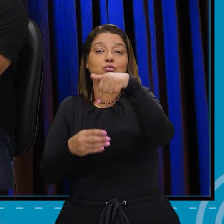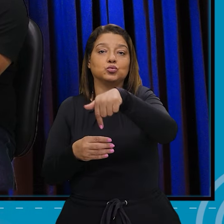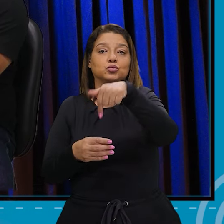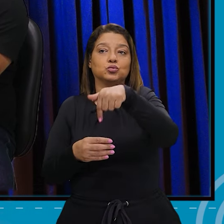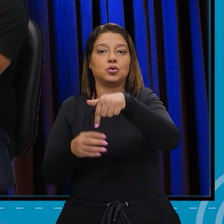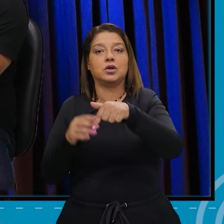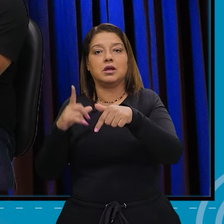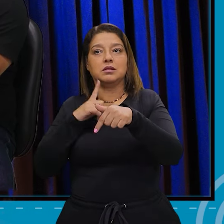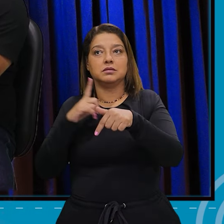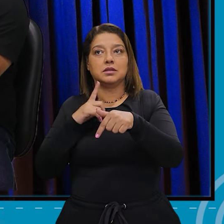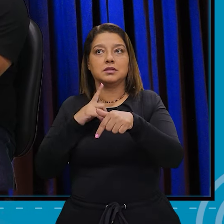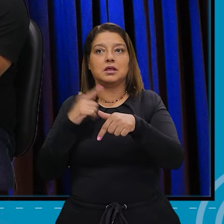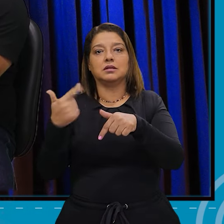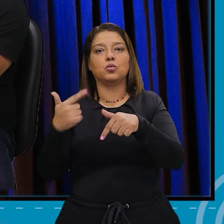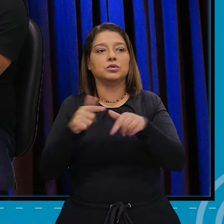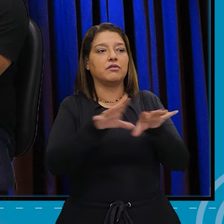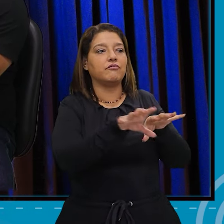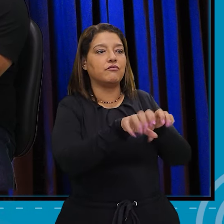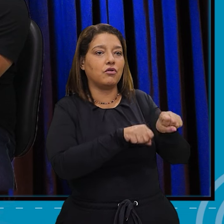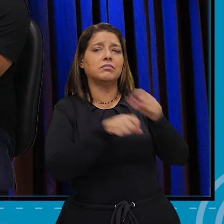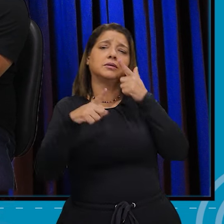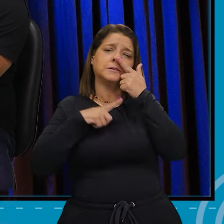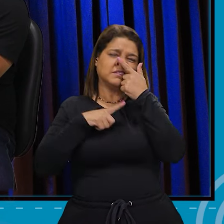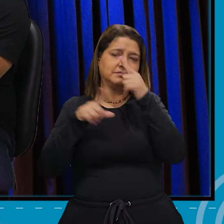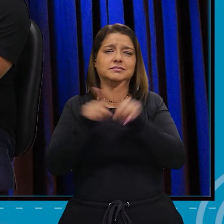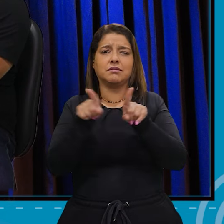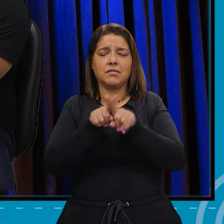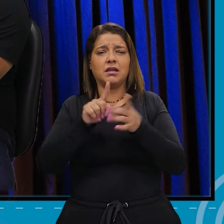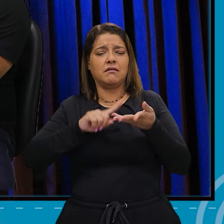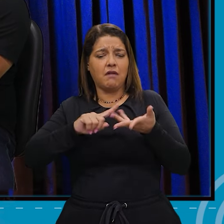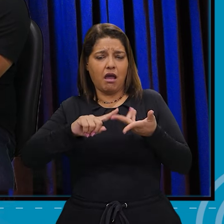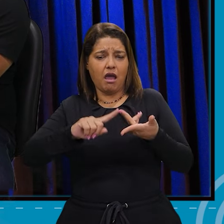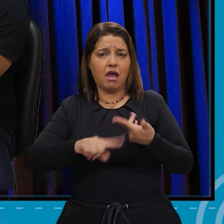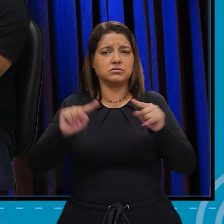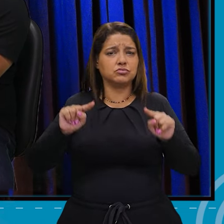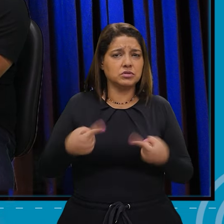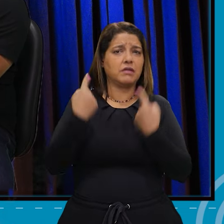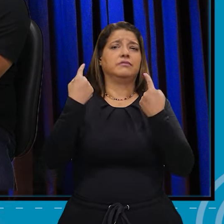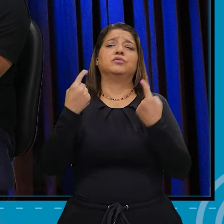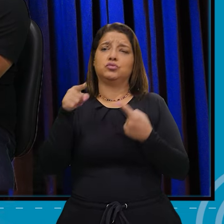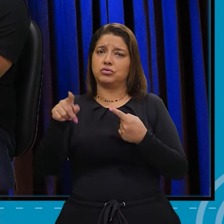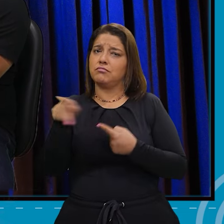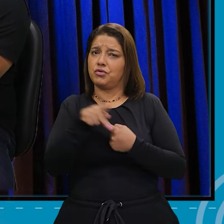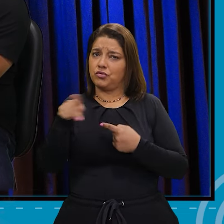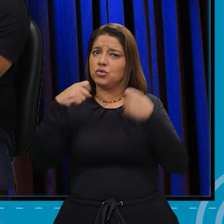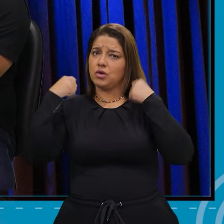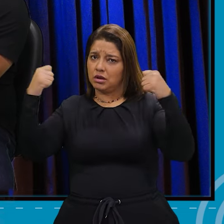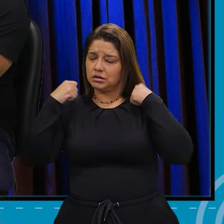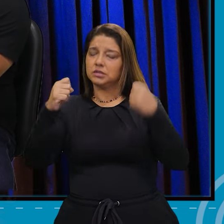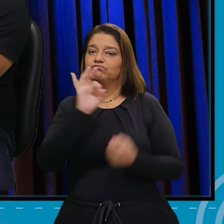dessa questão, quais são, além da não formação, tem mais desafios dos professores de educação física em relação às